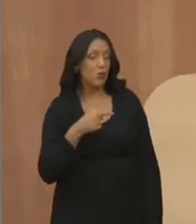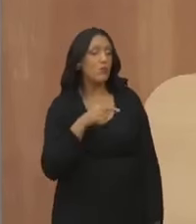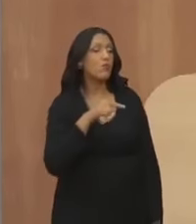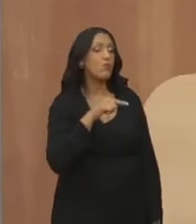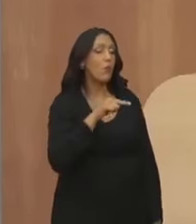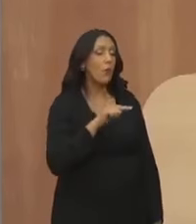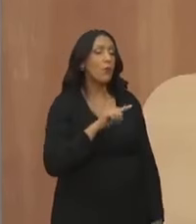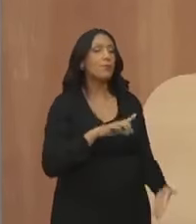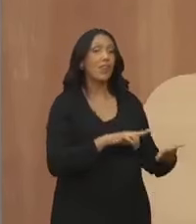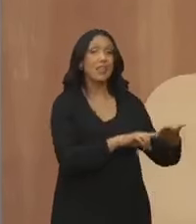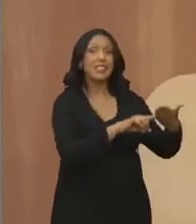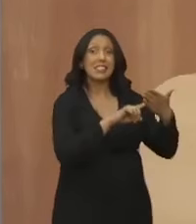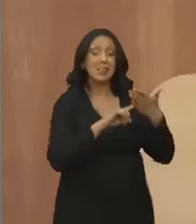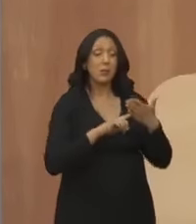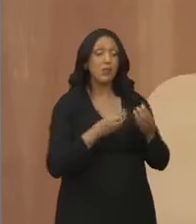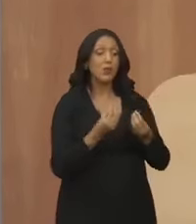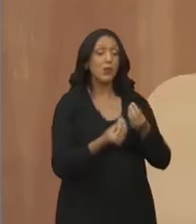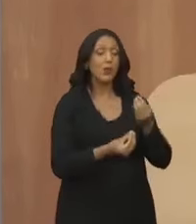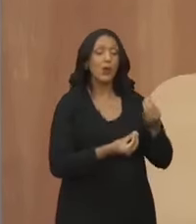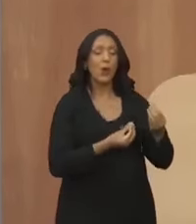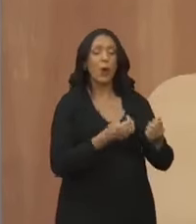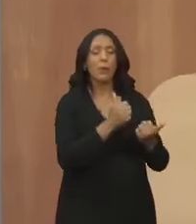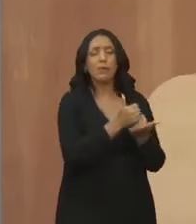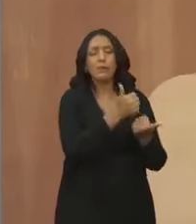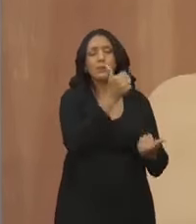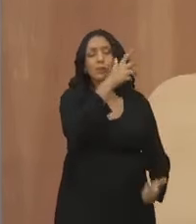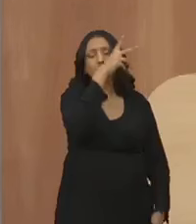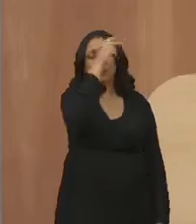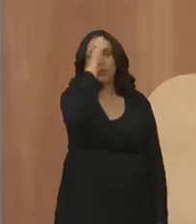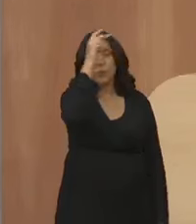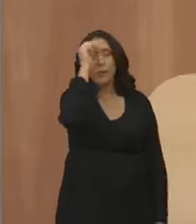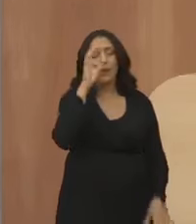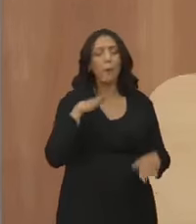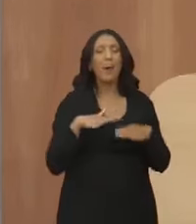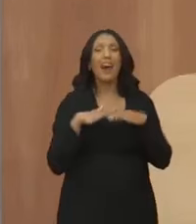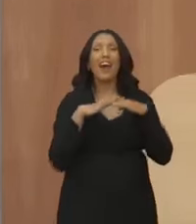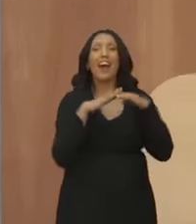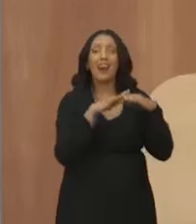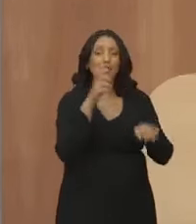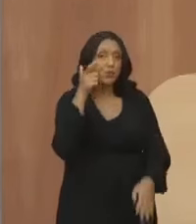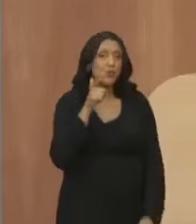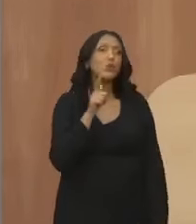a importância que seria essa